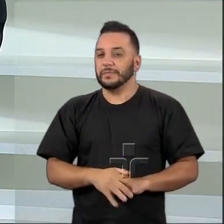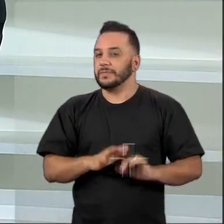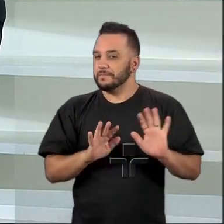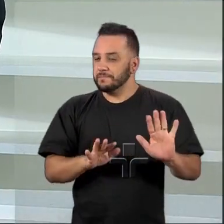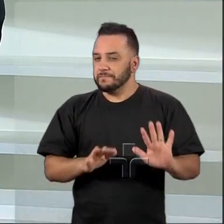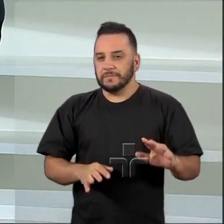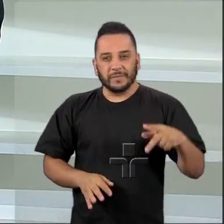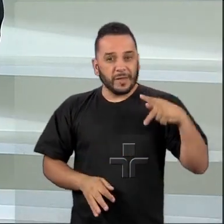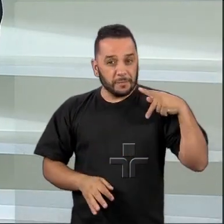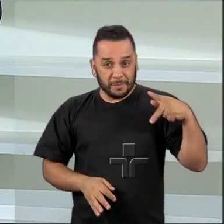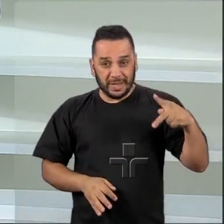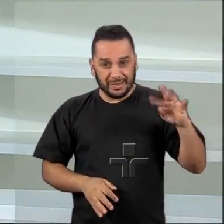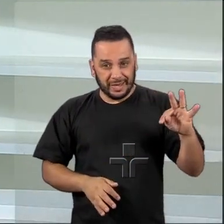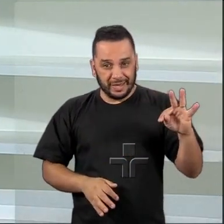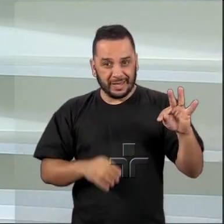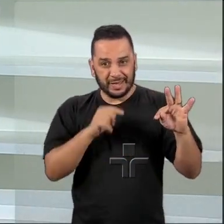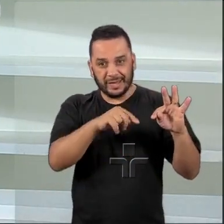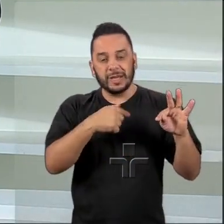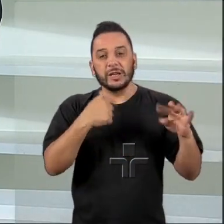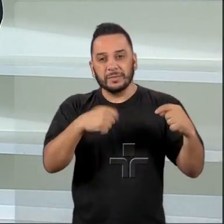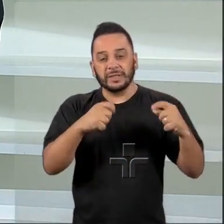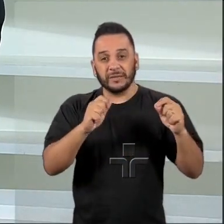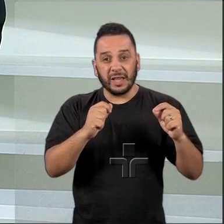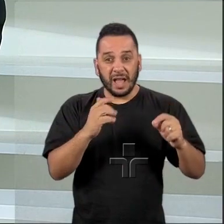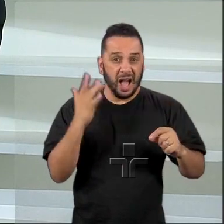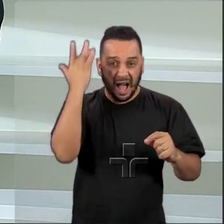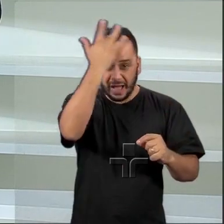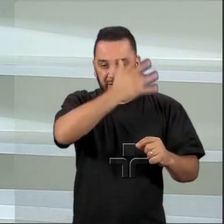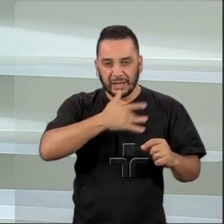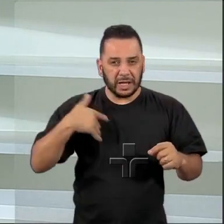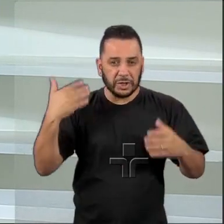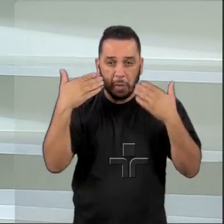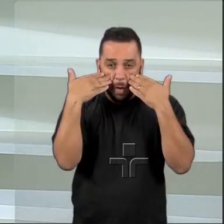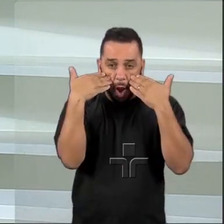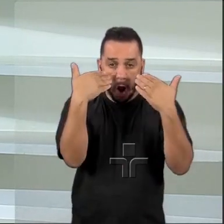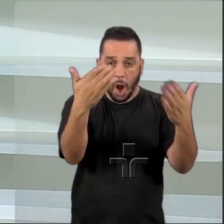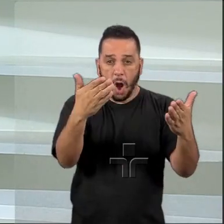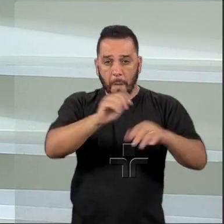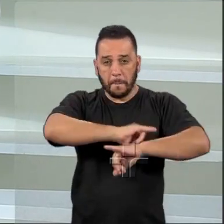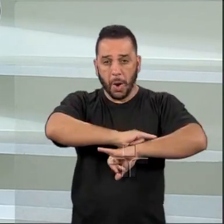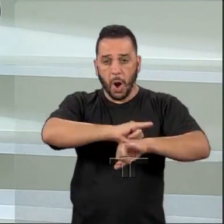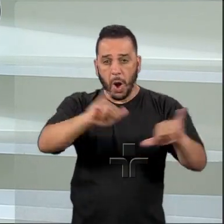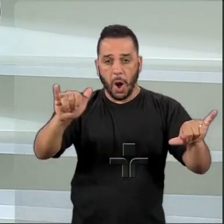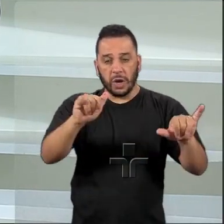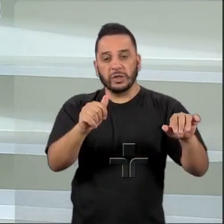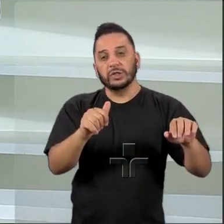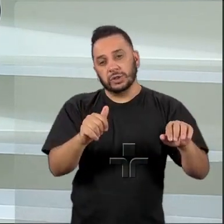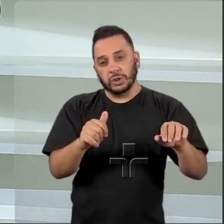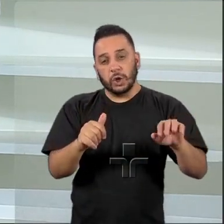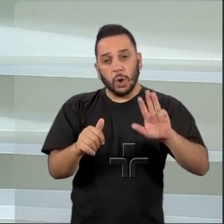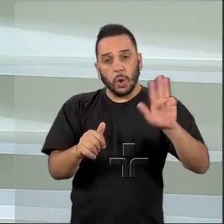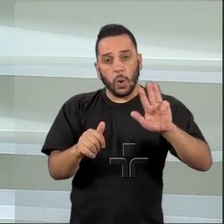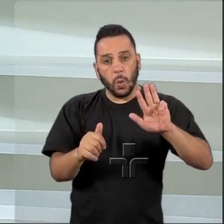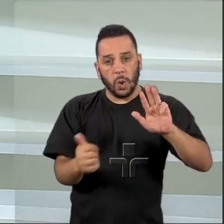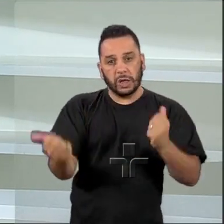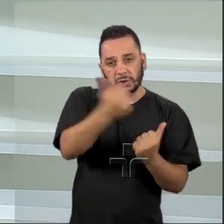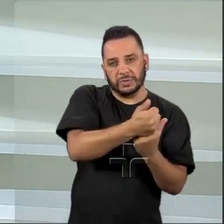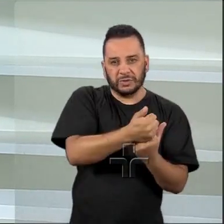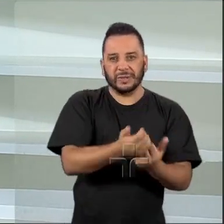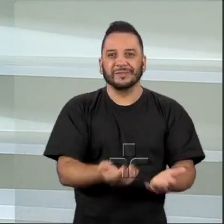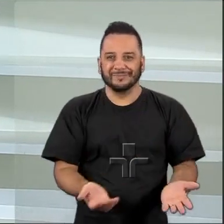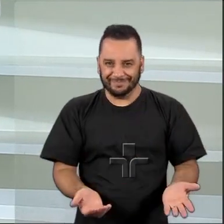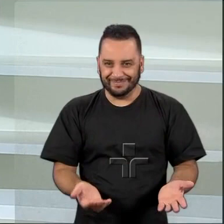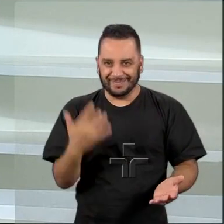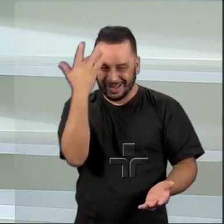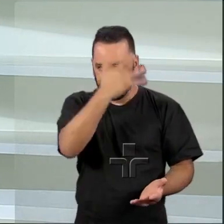tarefa, que era fazer o Haddad ser conhecido como o sucessor do Lula, como o homem do Lula. Né? Então, o